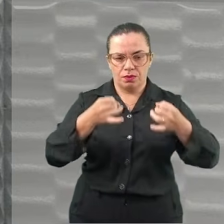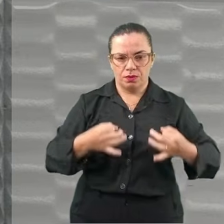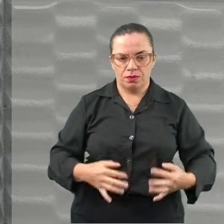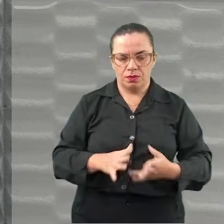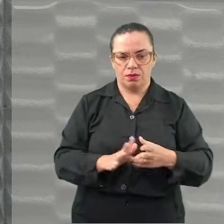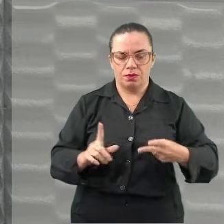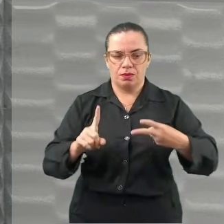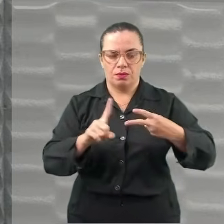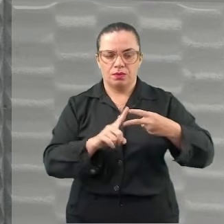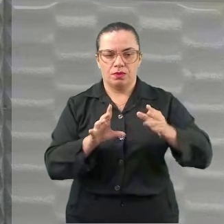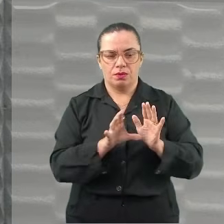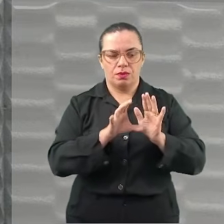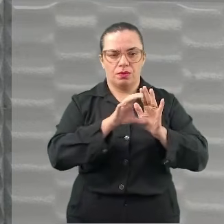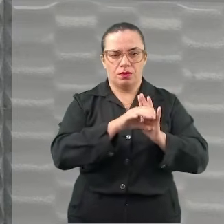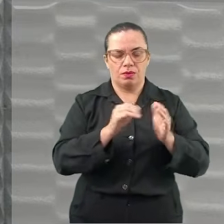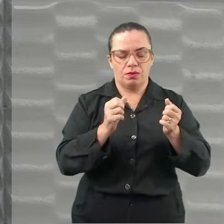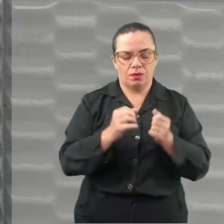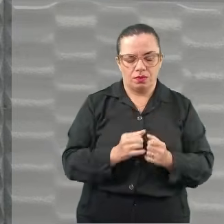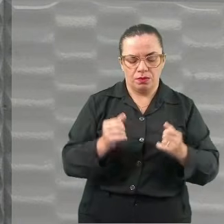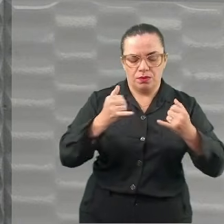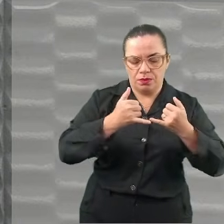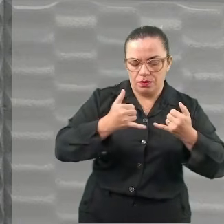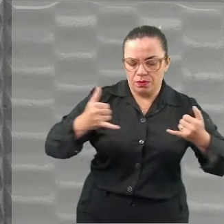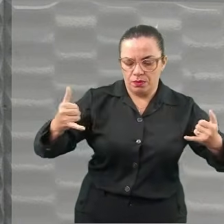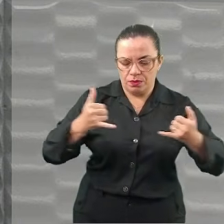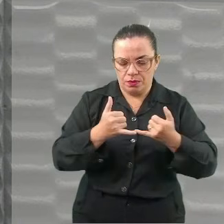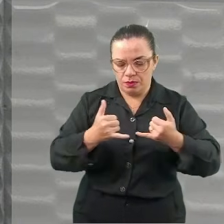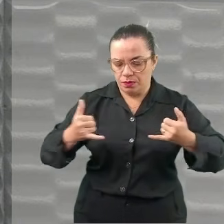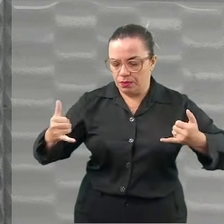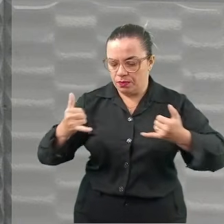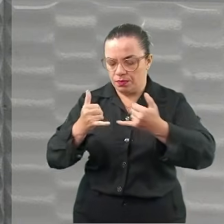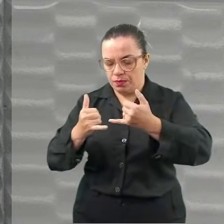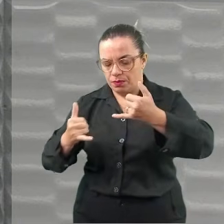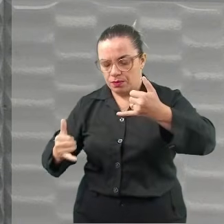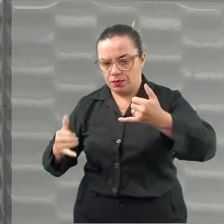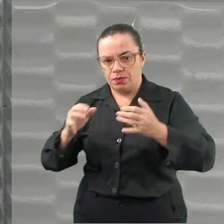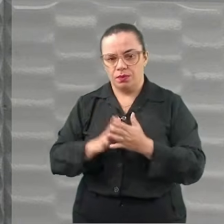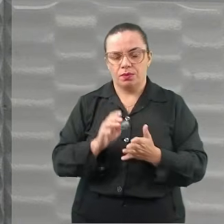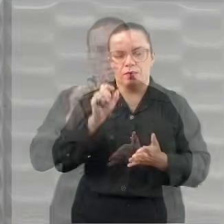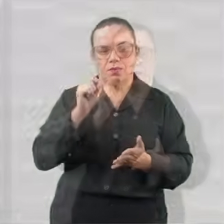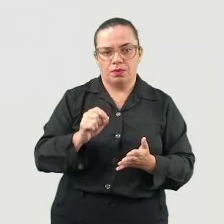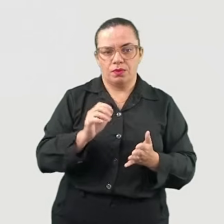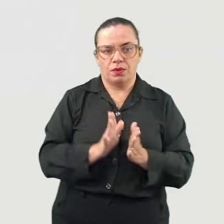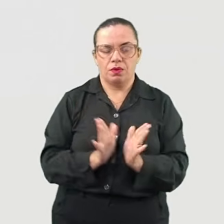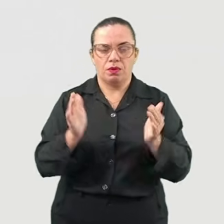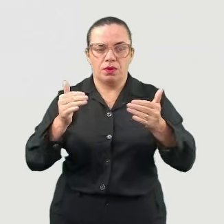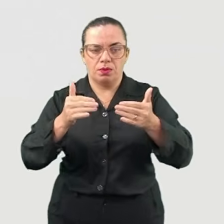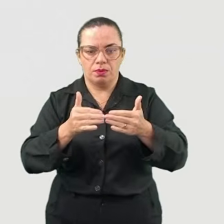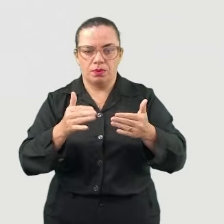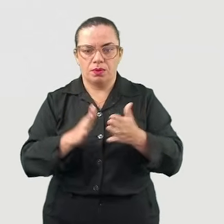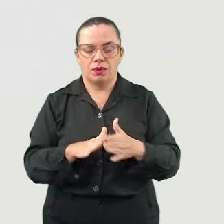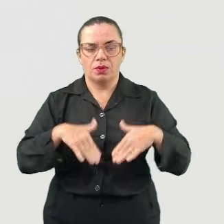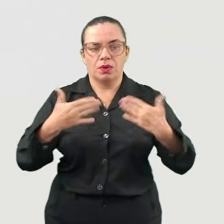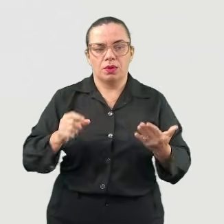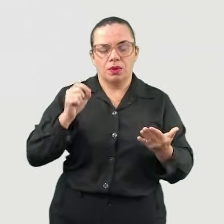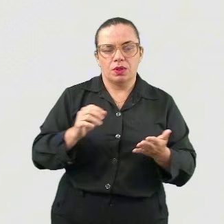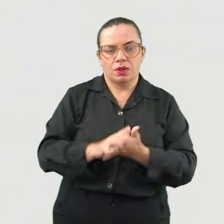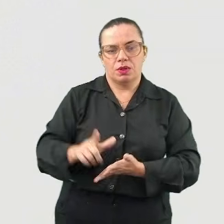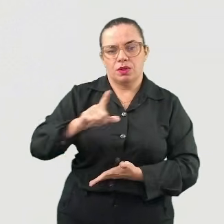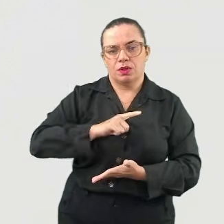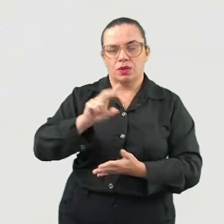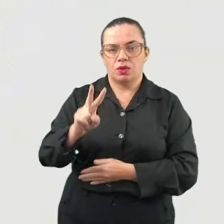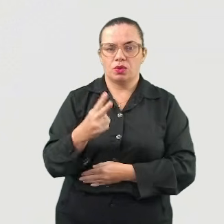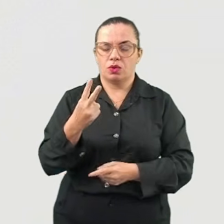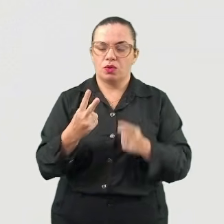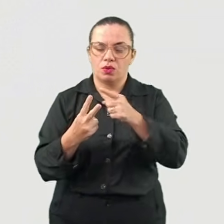de um conceito de linhas poligonais, ou seja, o polígono é uma linha poligonal fechada, ok? Então existem dois tipos de